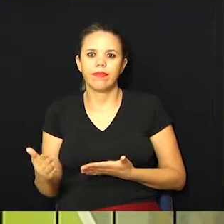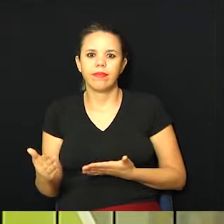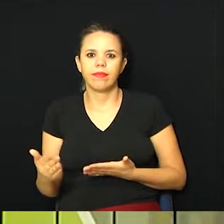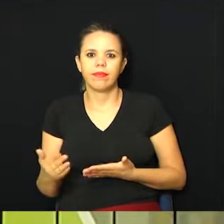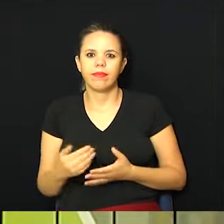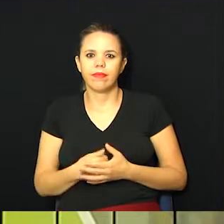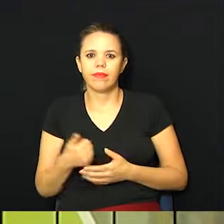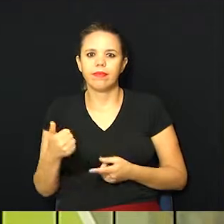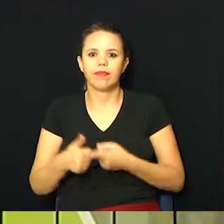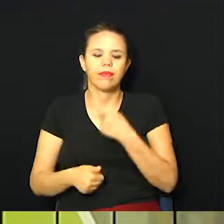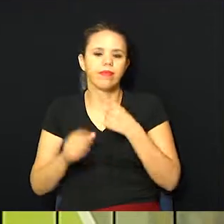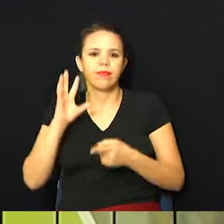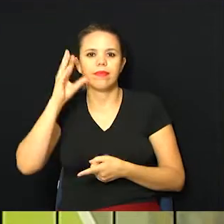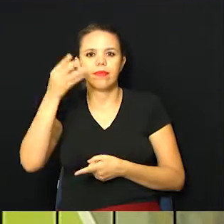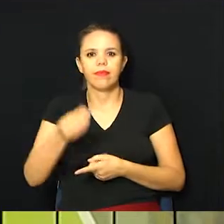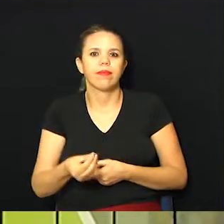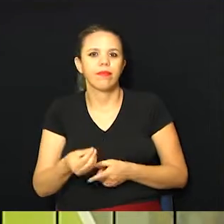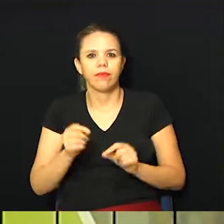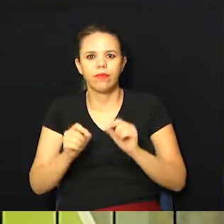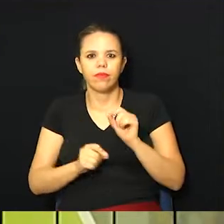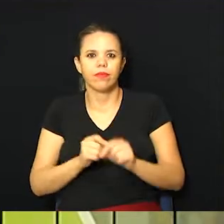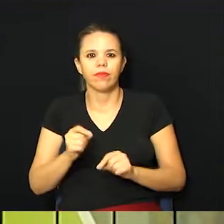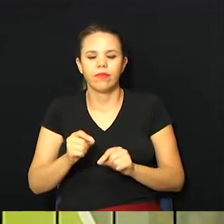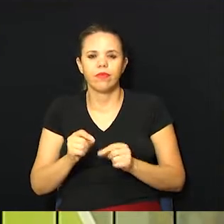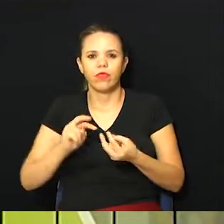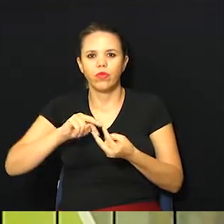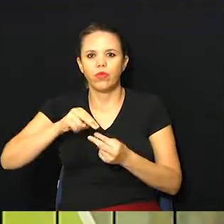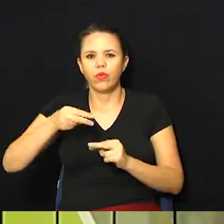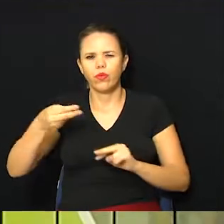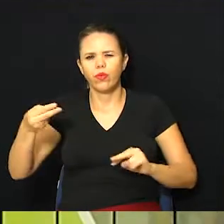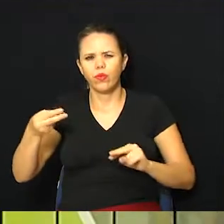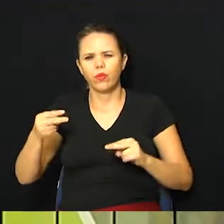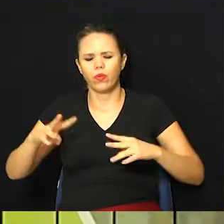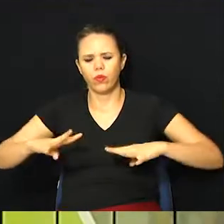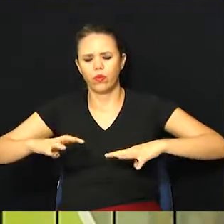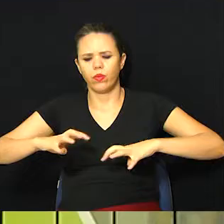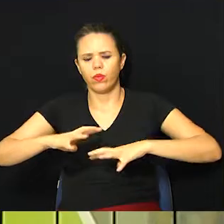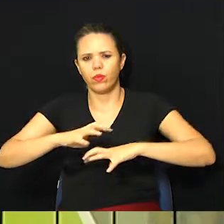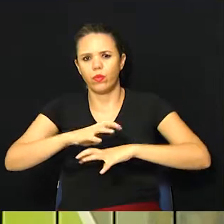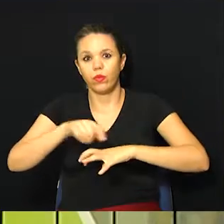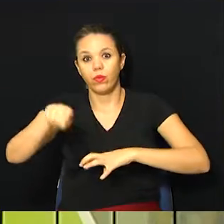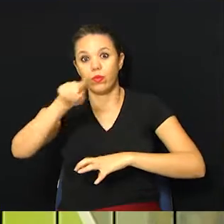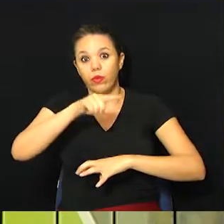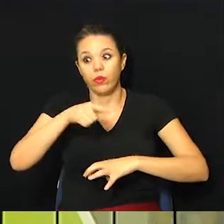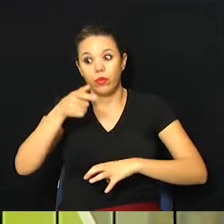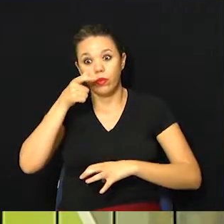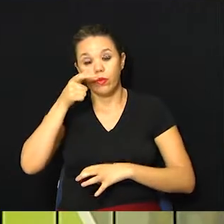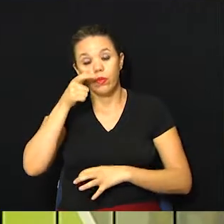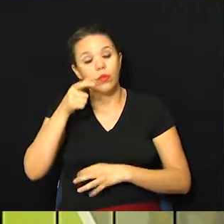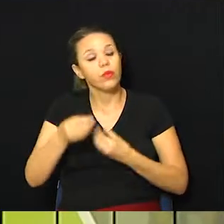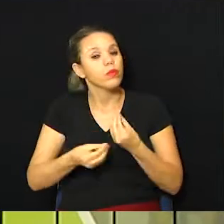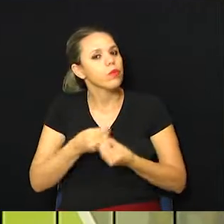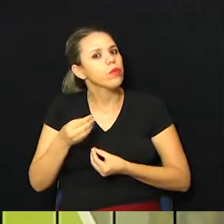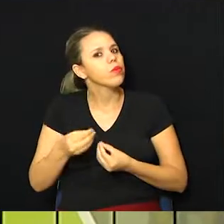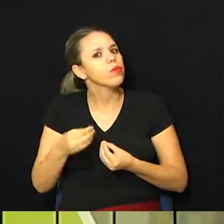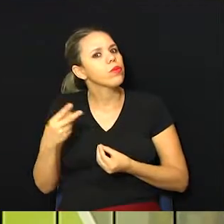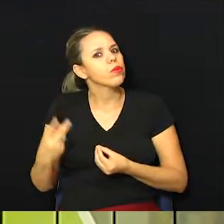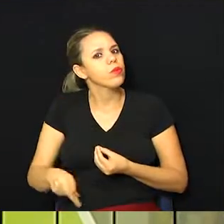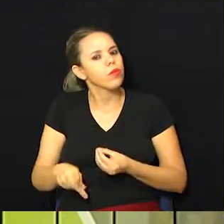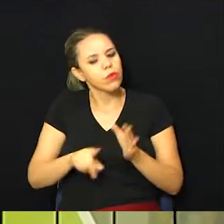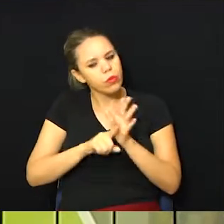diz, né? Primeiro entendendo que micro-organismos são esses que vocês, né, partiram deles